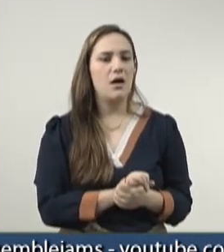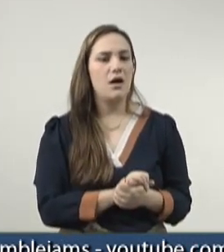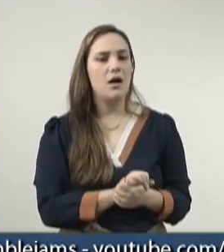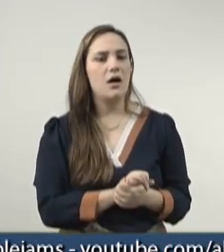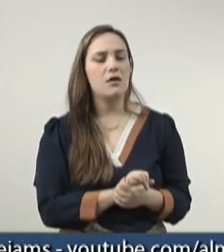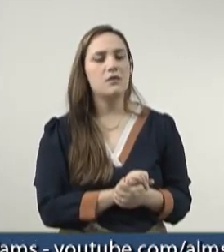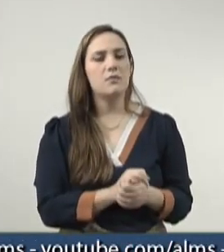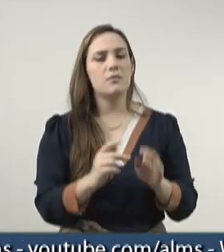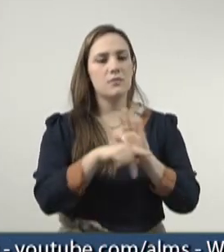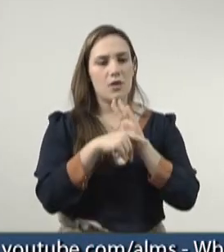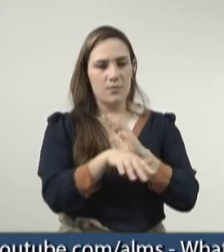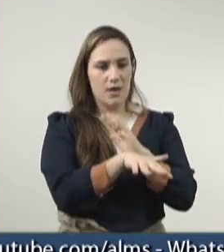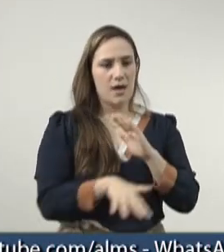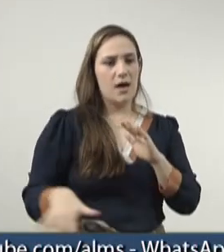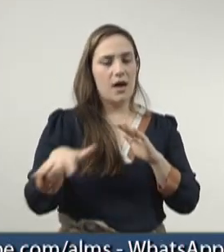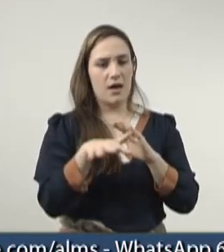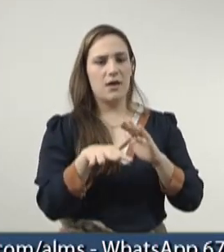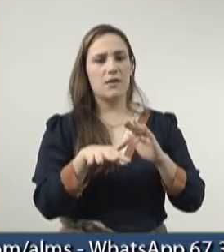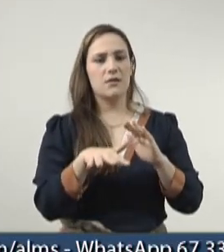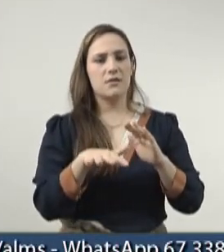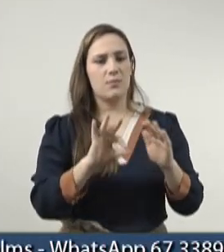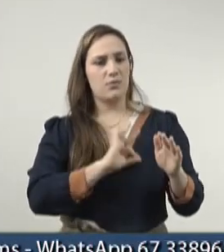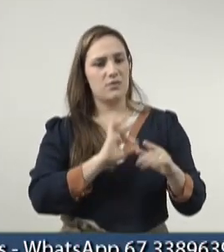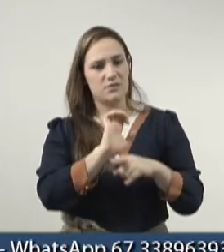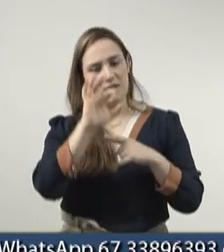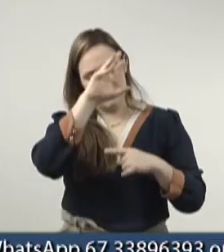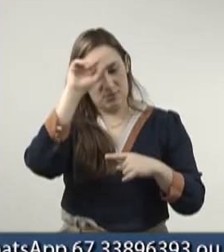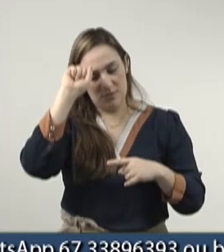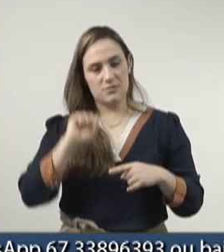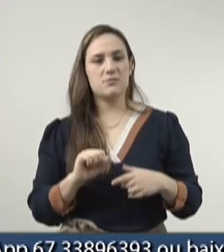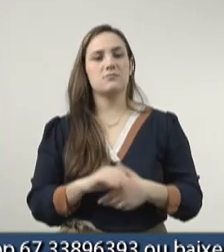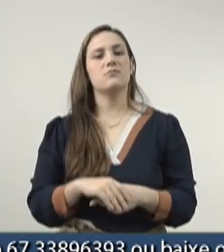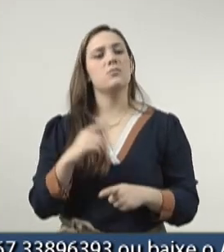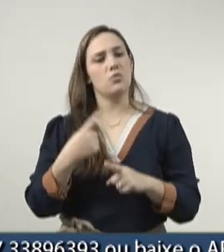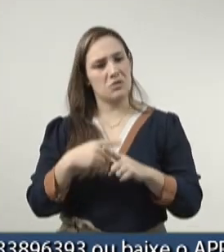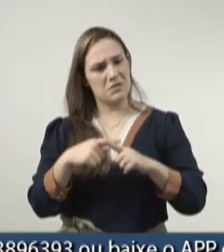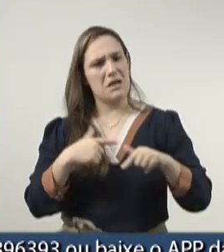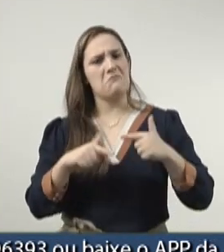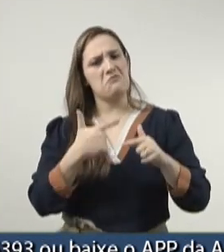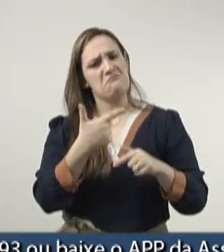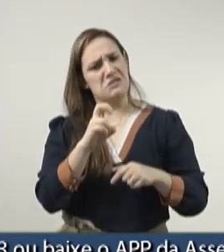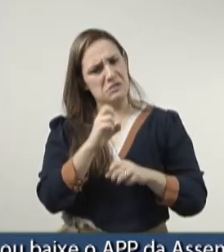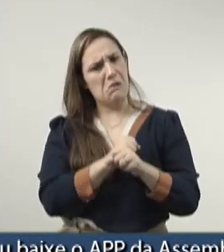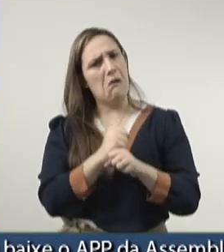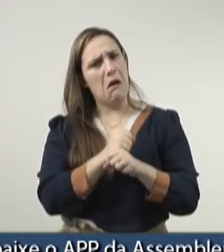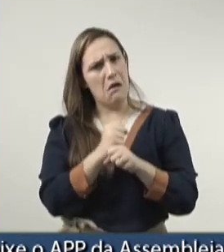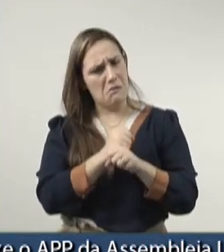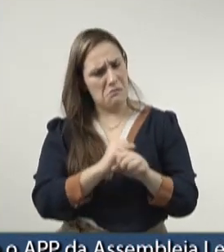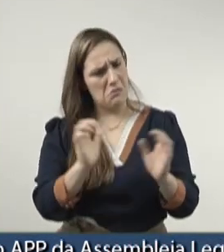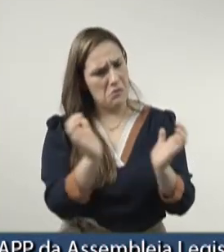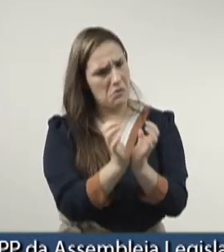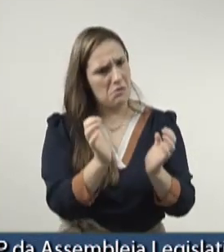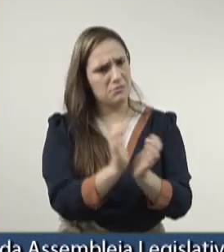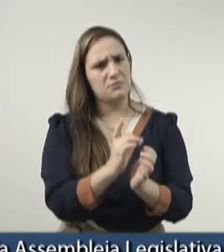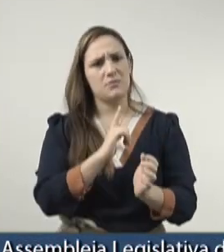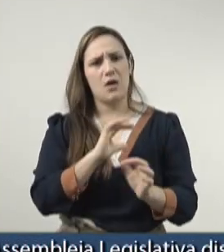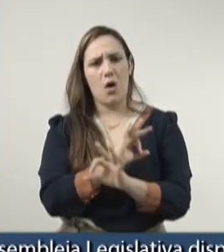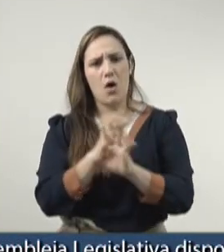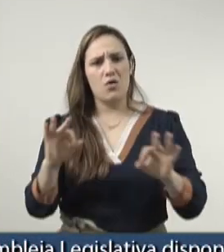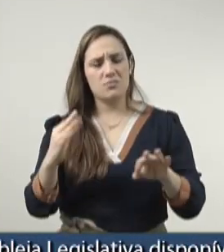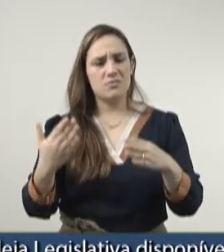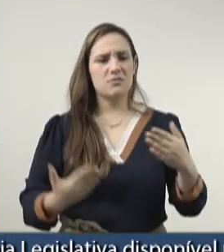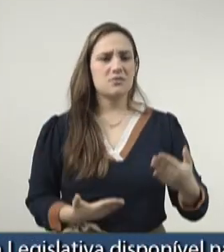Polícia Civil de Mato Grosso do Sul, pelos 25 anos de dedicação à Polícia Civil e pelos relevantes